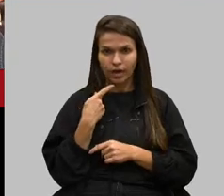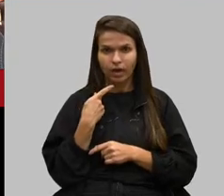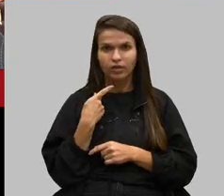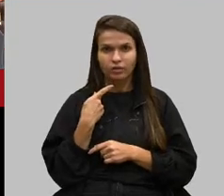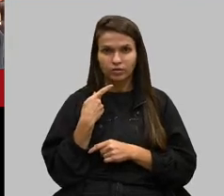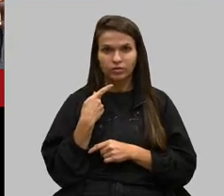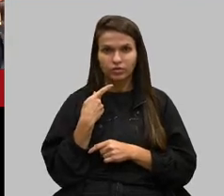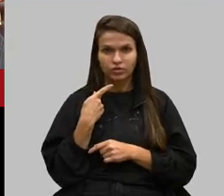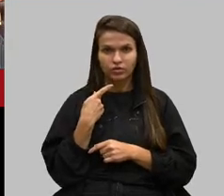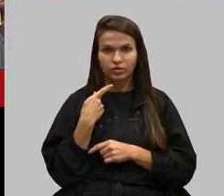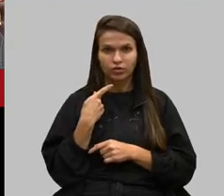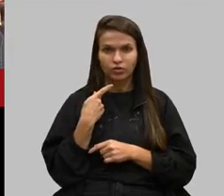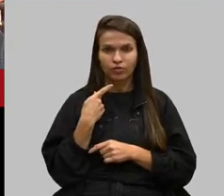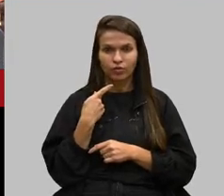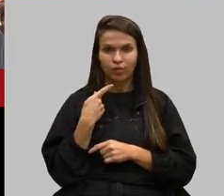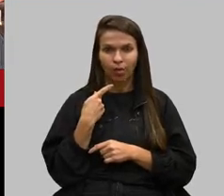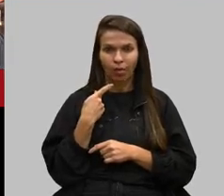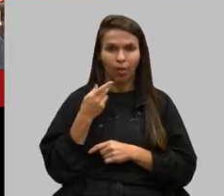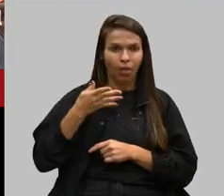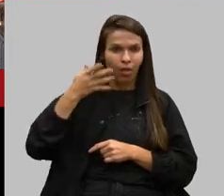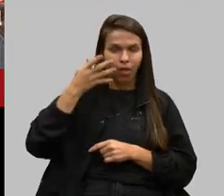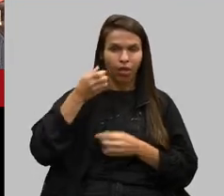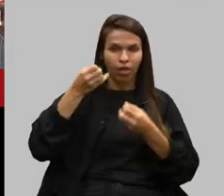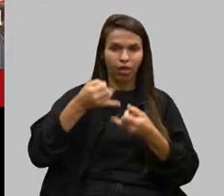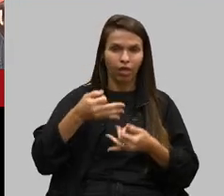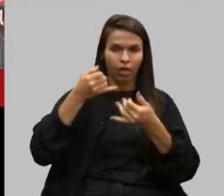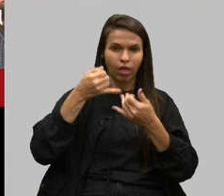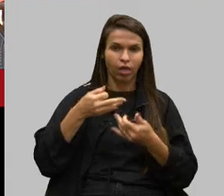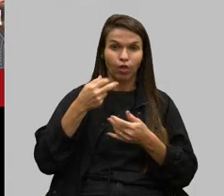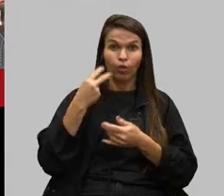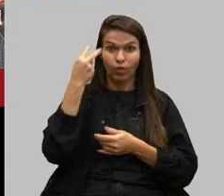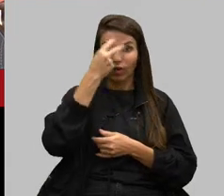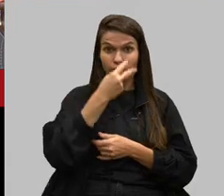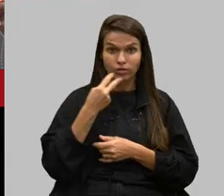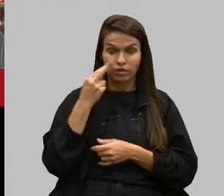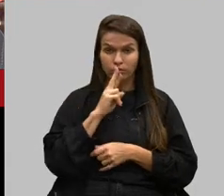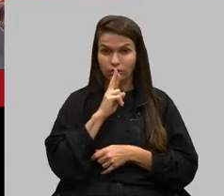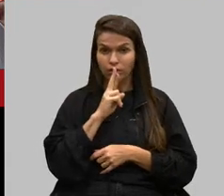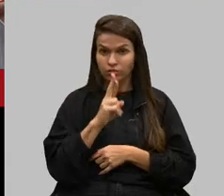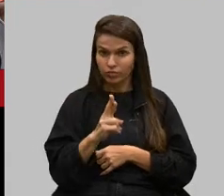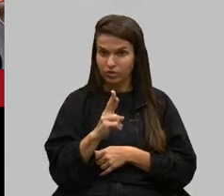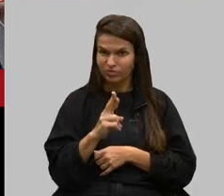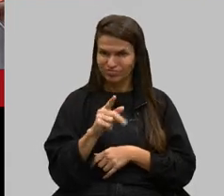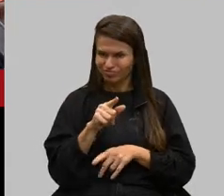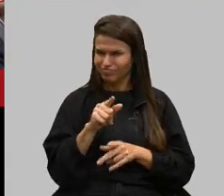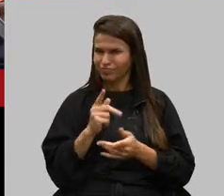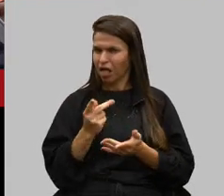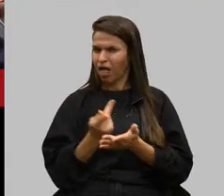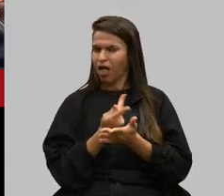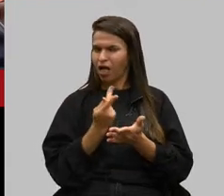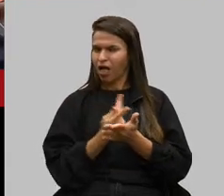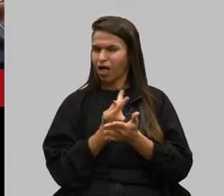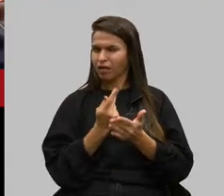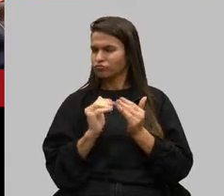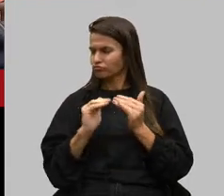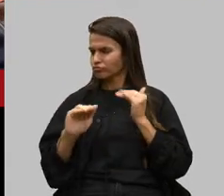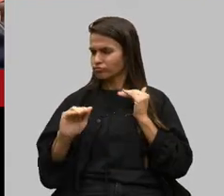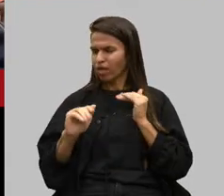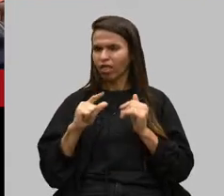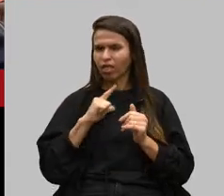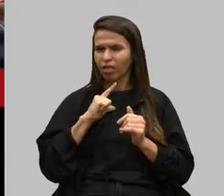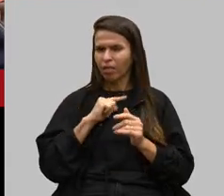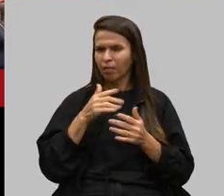2 horas praticamente interpelações e resposta acho que isso não é correto aqui tem aproximadamente